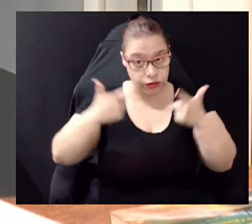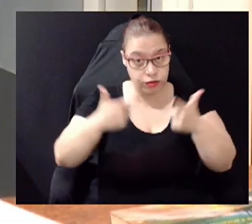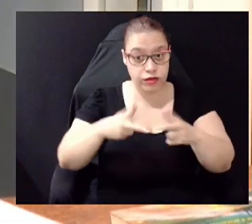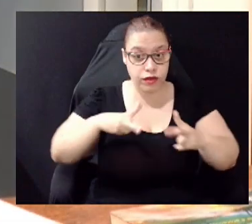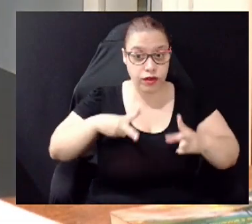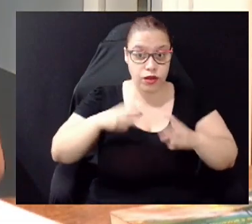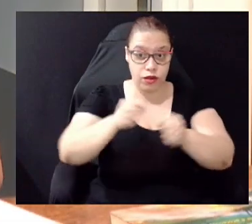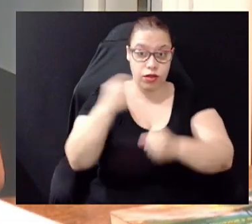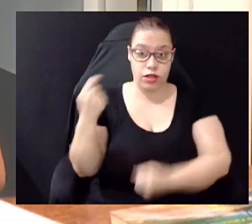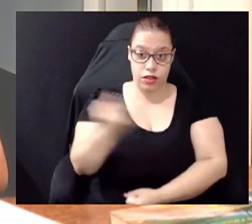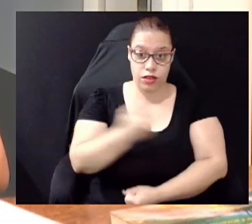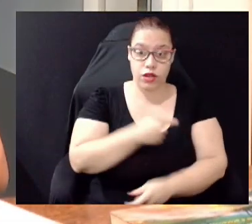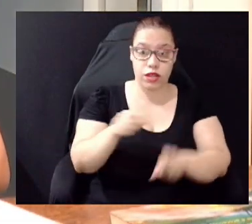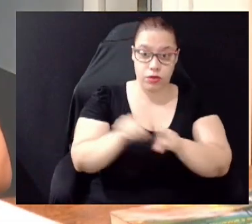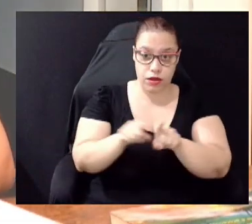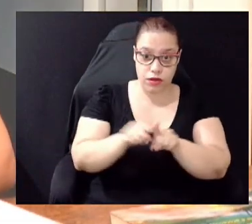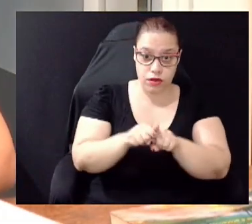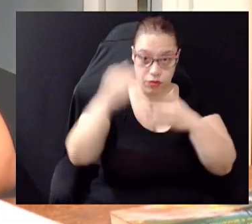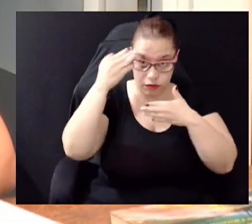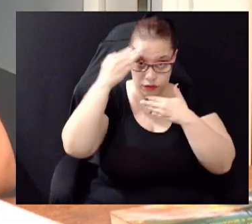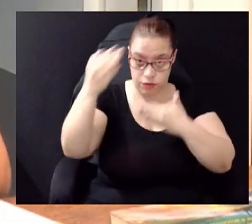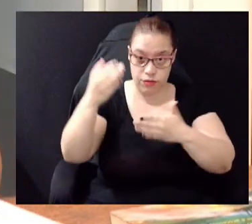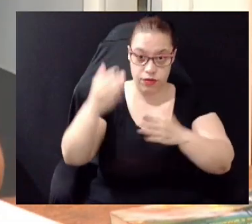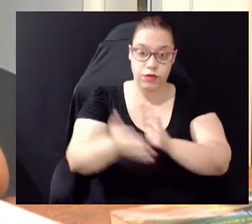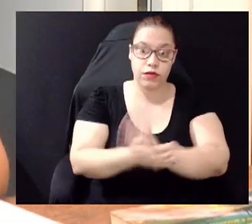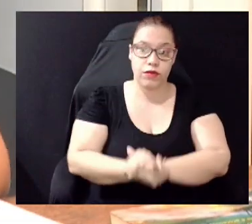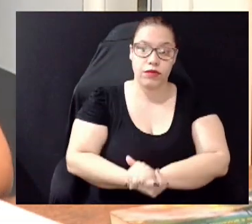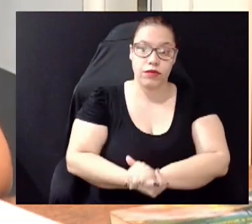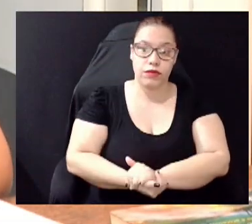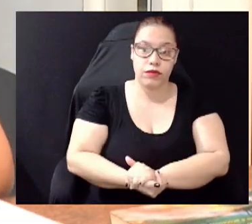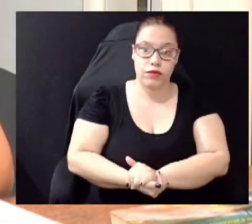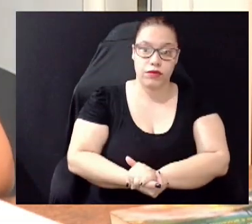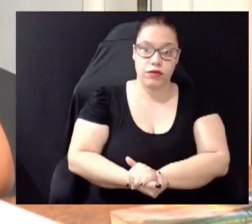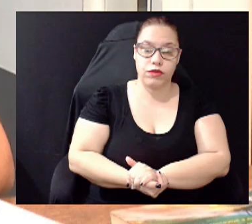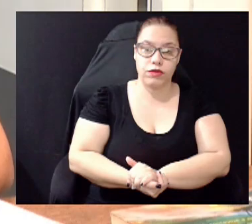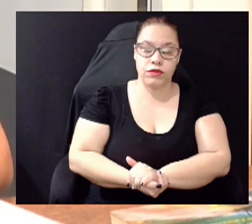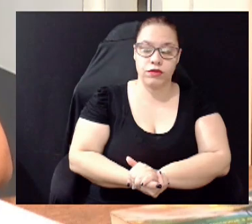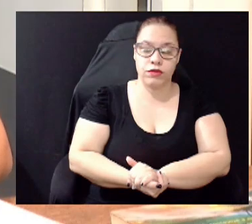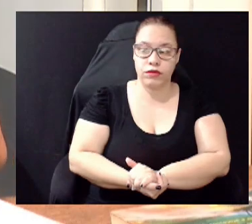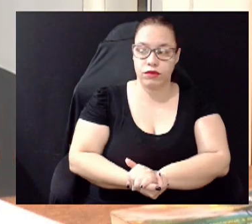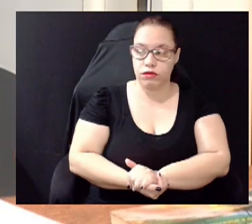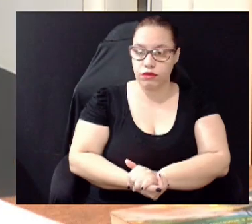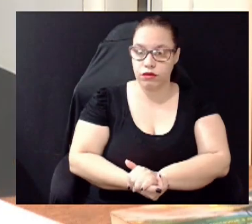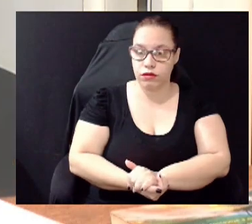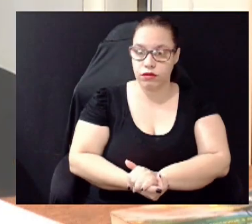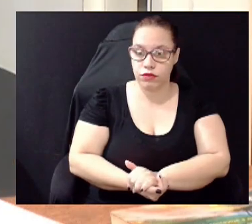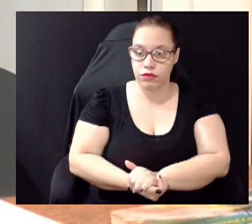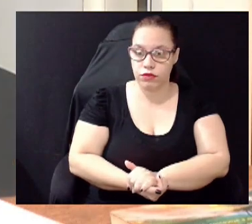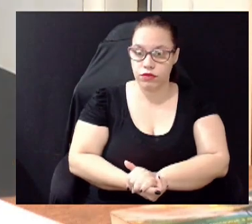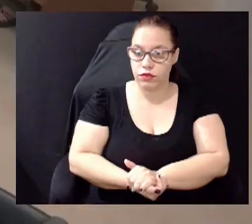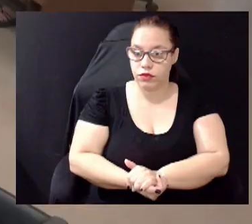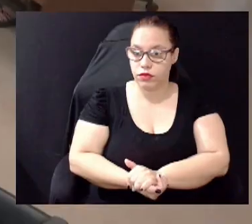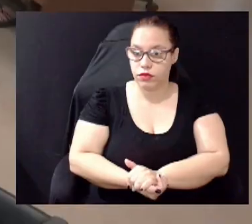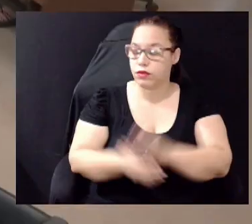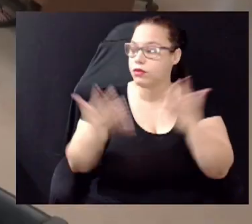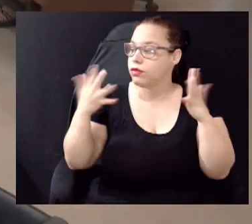também. Agradeço as trocas e contribuição. Obrigada.